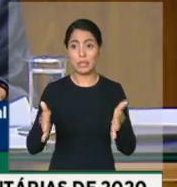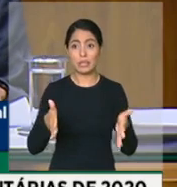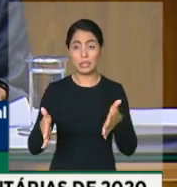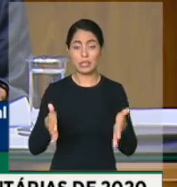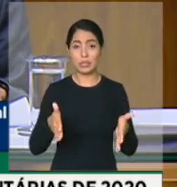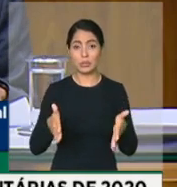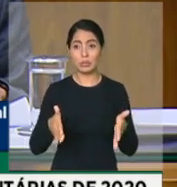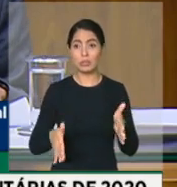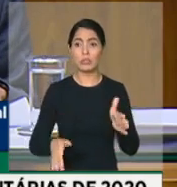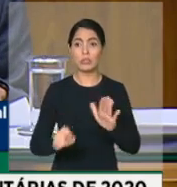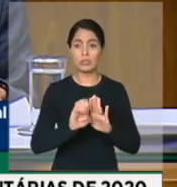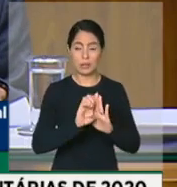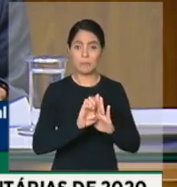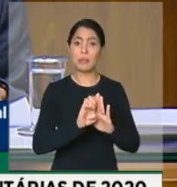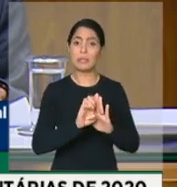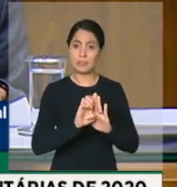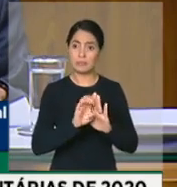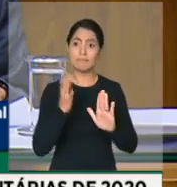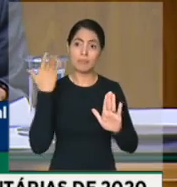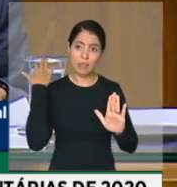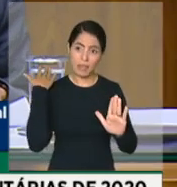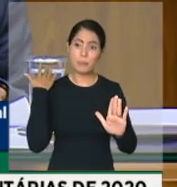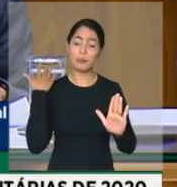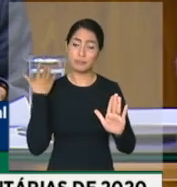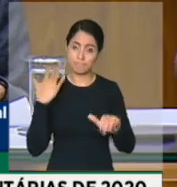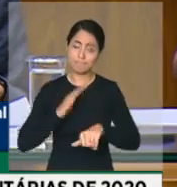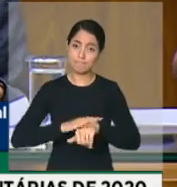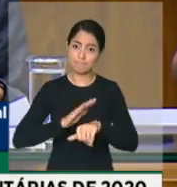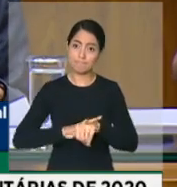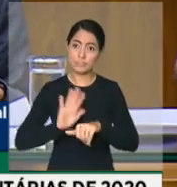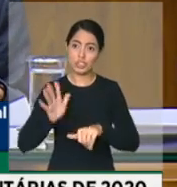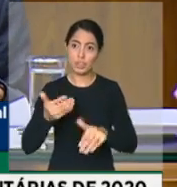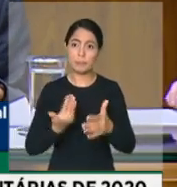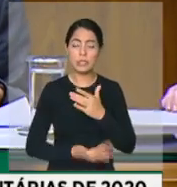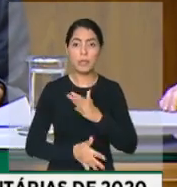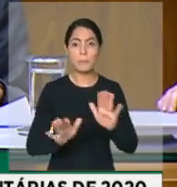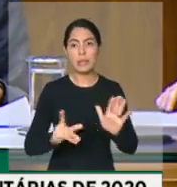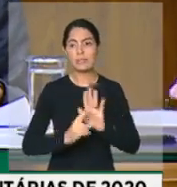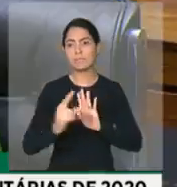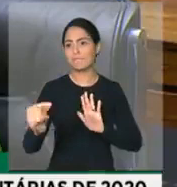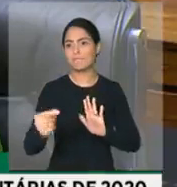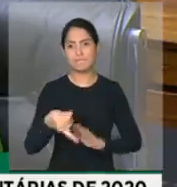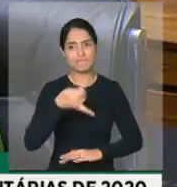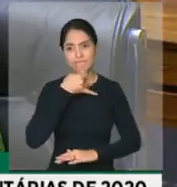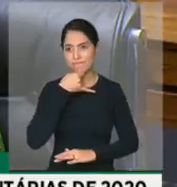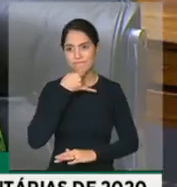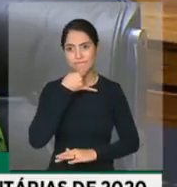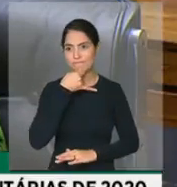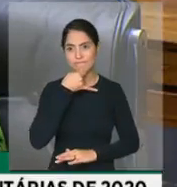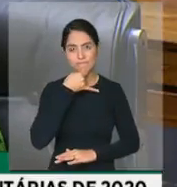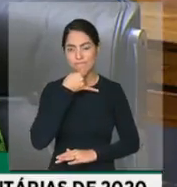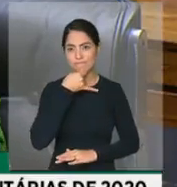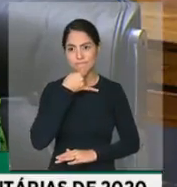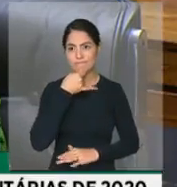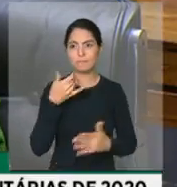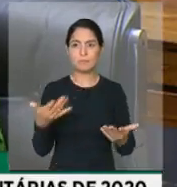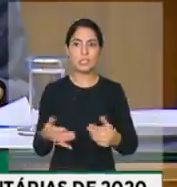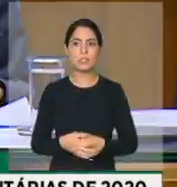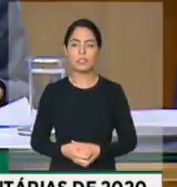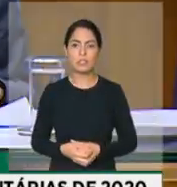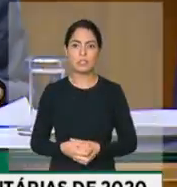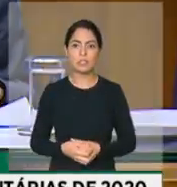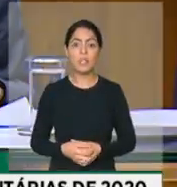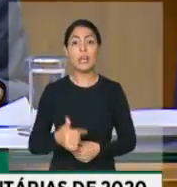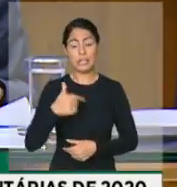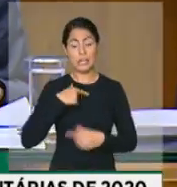apresentado a emenda ao projeto e aí sim poderia destacá-lo aqui no plenário, mas infelizmente não fez. Não posso ir além